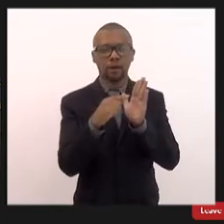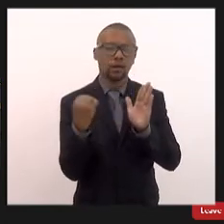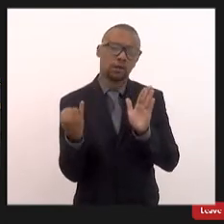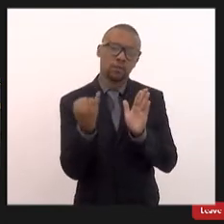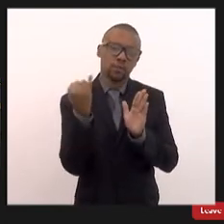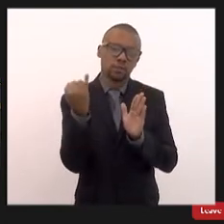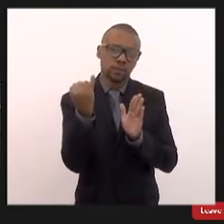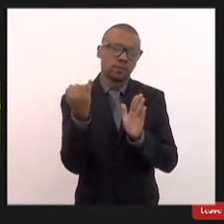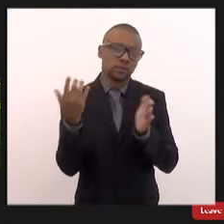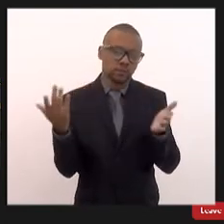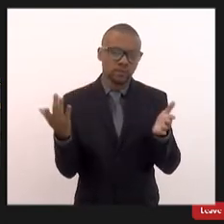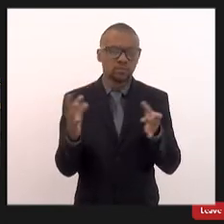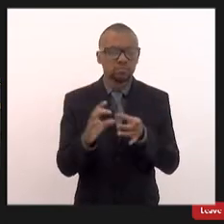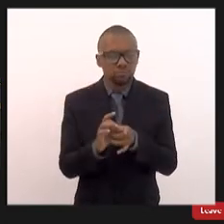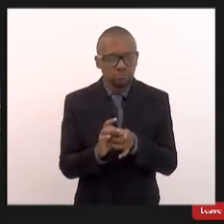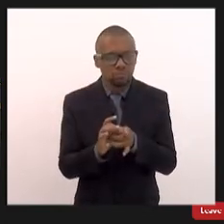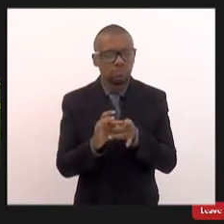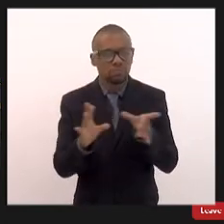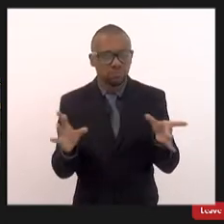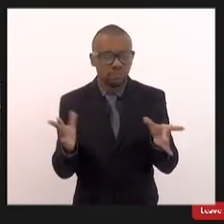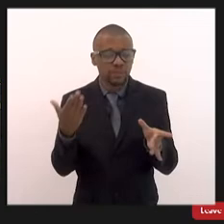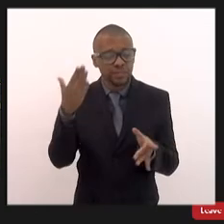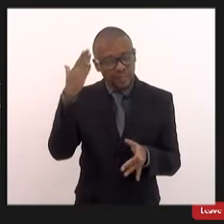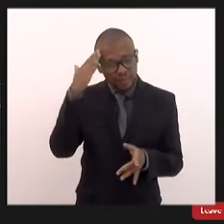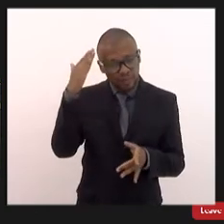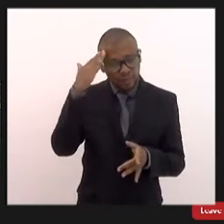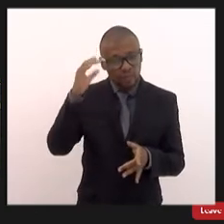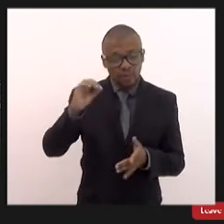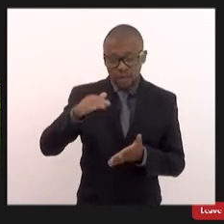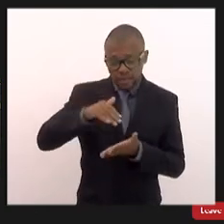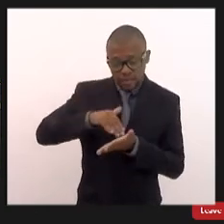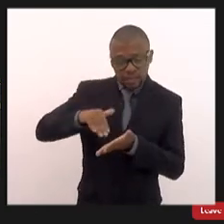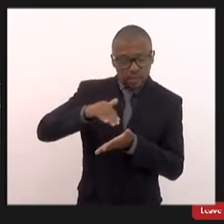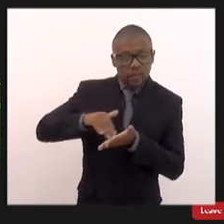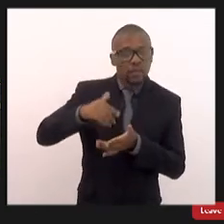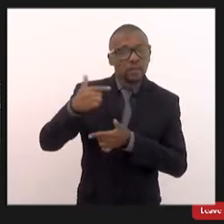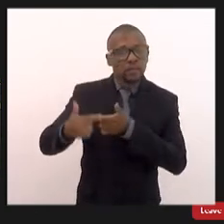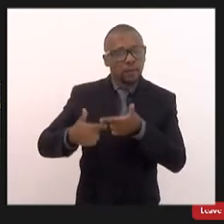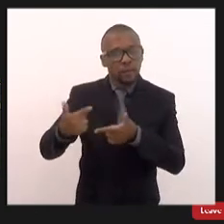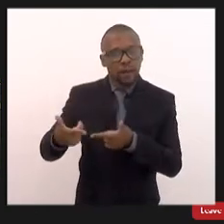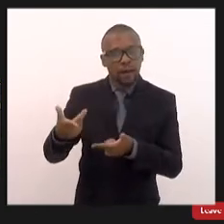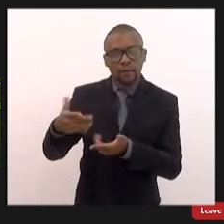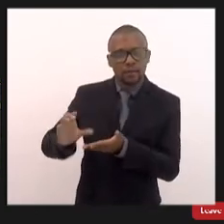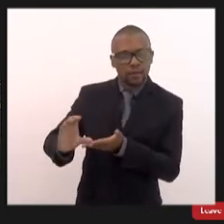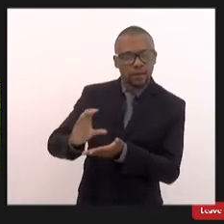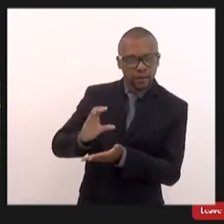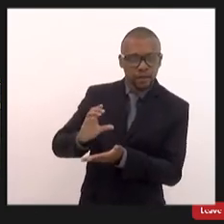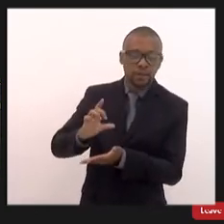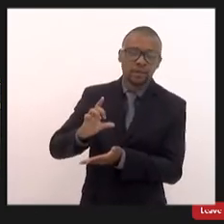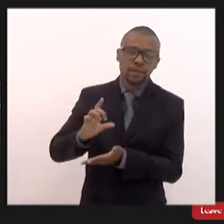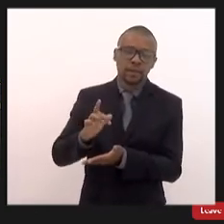gente tem que avançar. A gente sabe que, nesses casos, a Secretaria de Agricultura tem uma responsabilidade